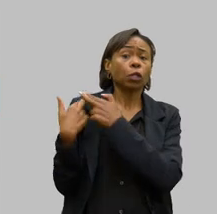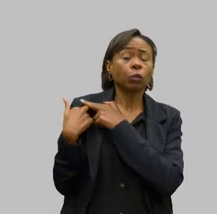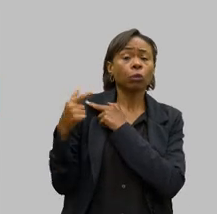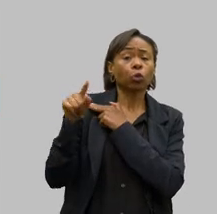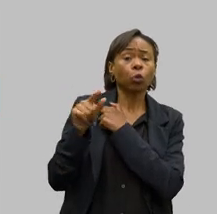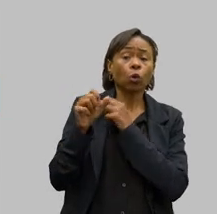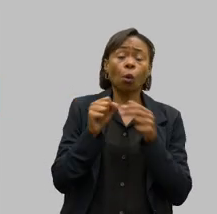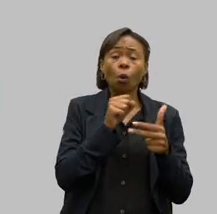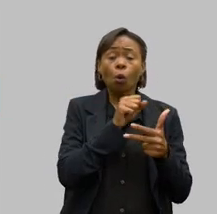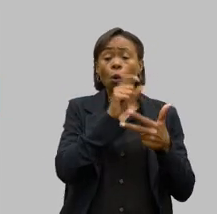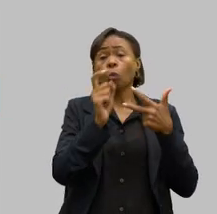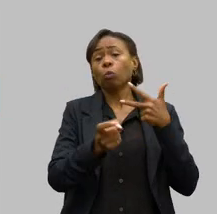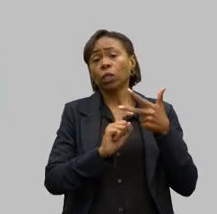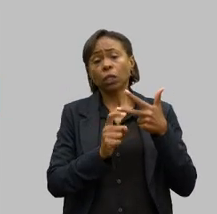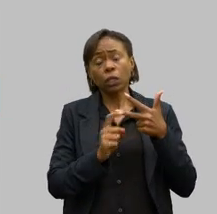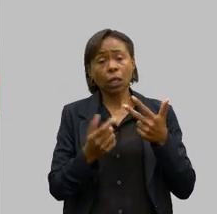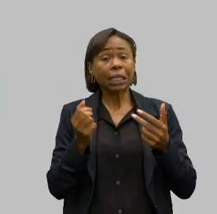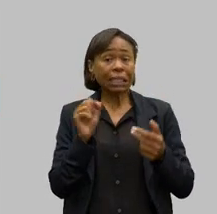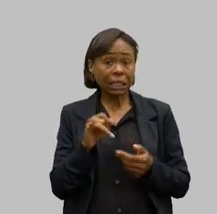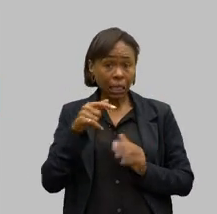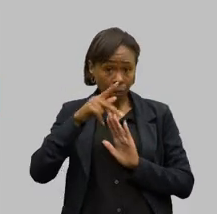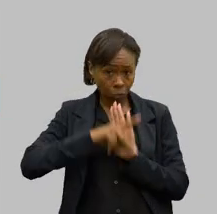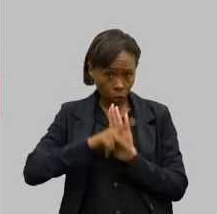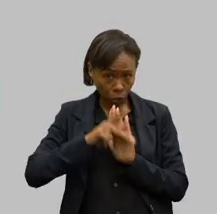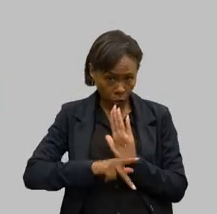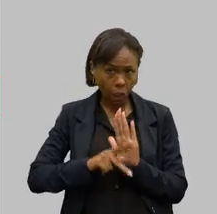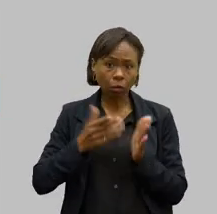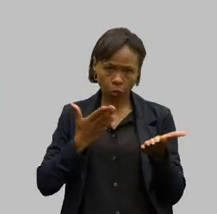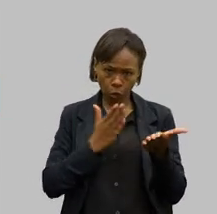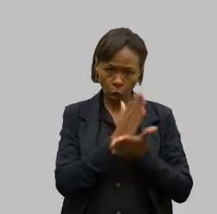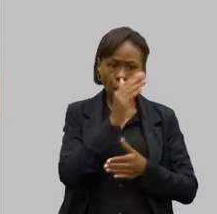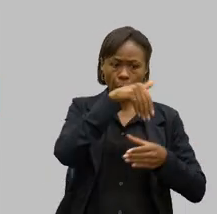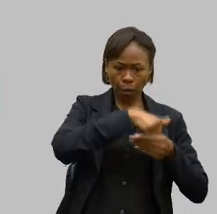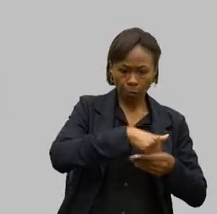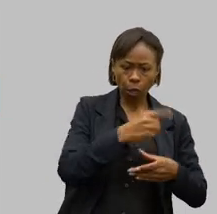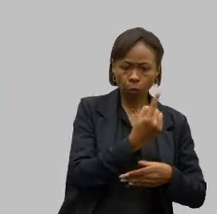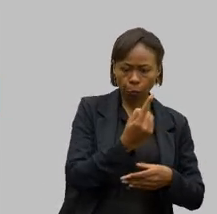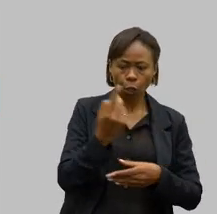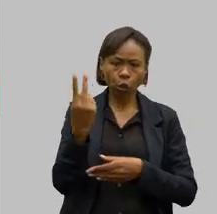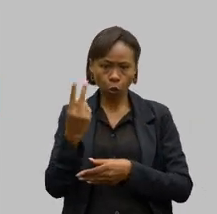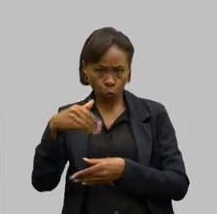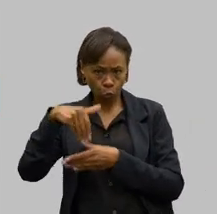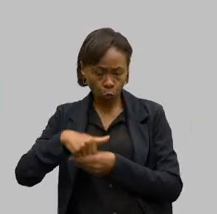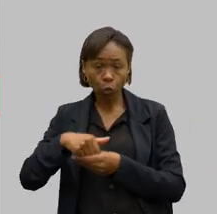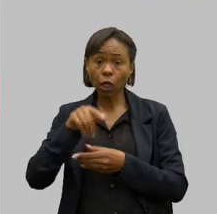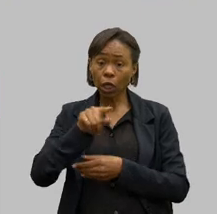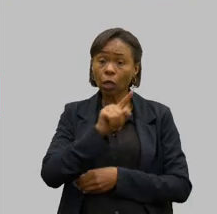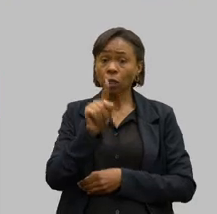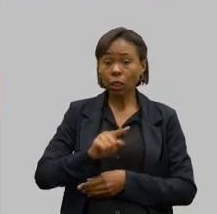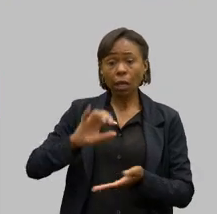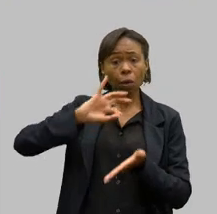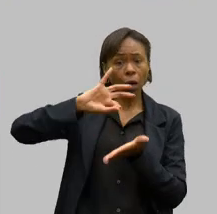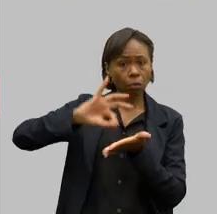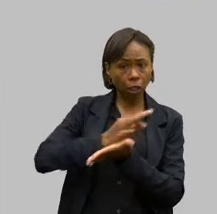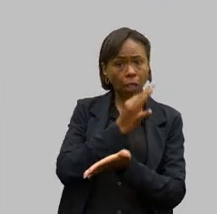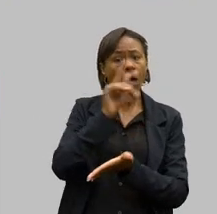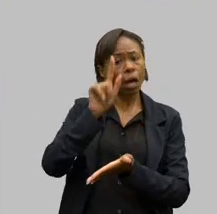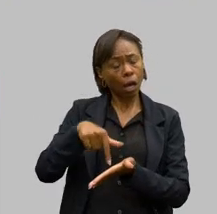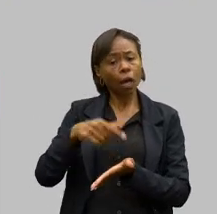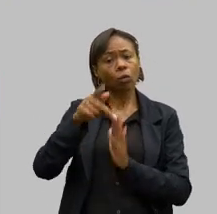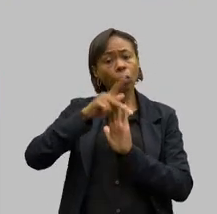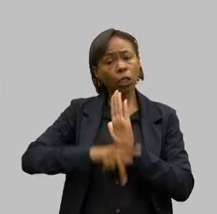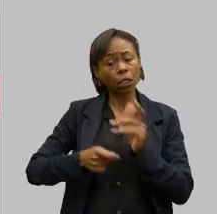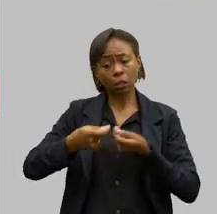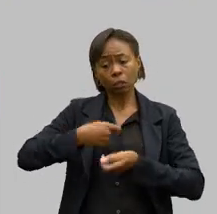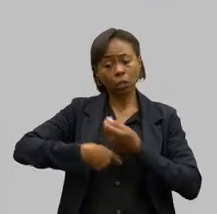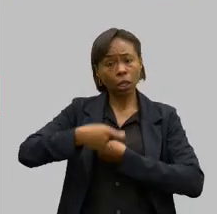esse projeto, de fato, for aprovado em dois turnos e for sancionado pelo governador Romeu Zema, é um projeto autorizativo. E aí o governador vai